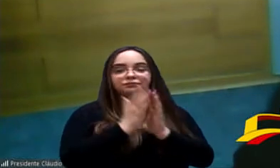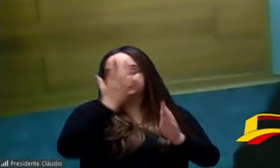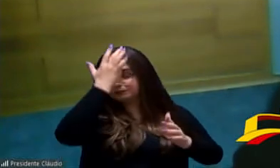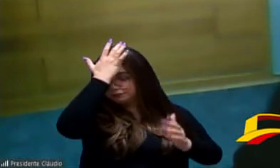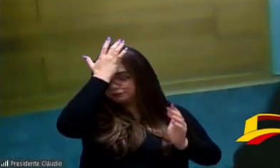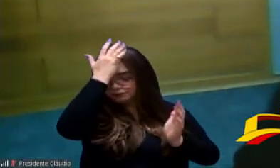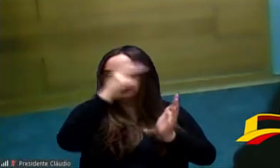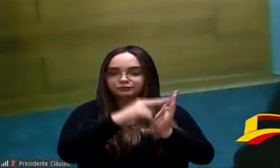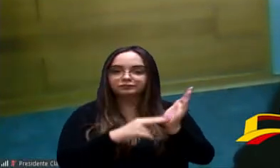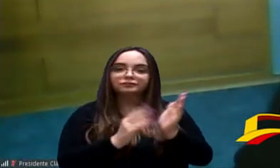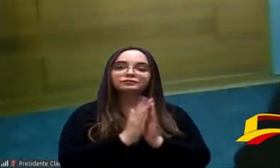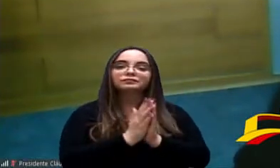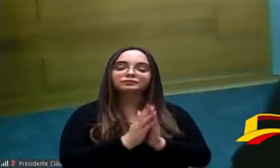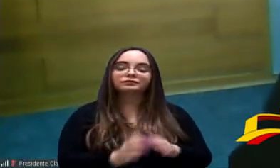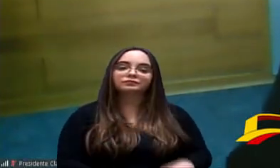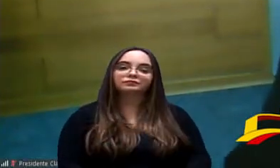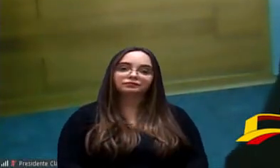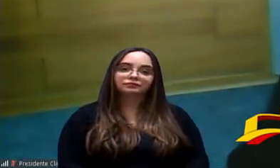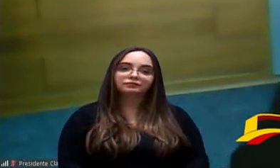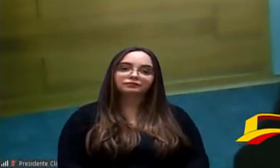Simoa.